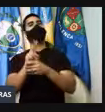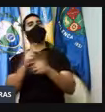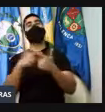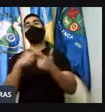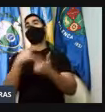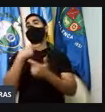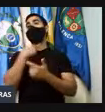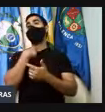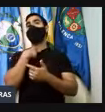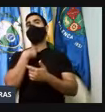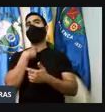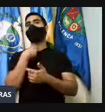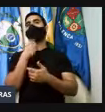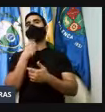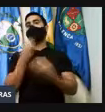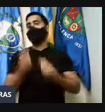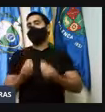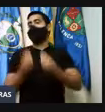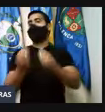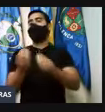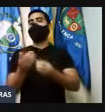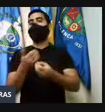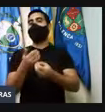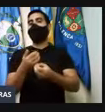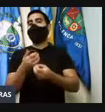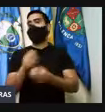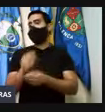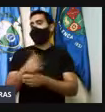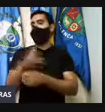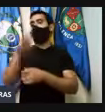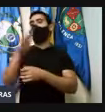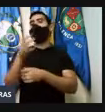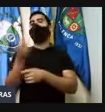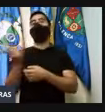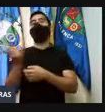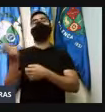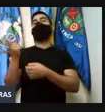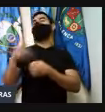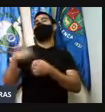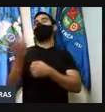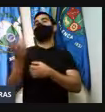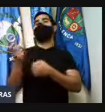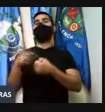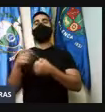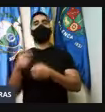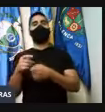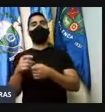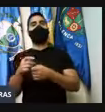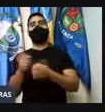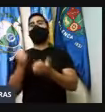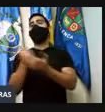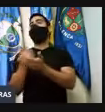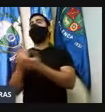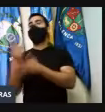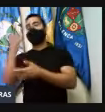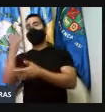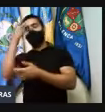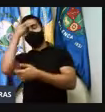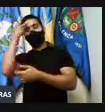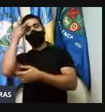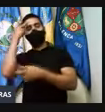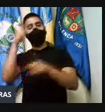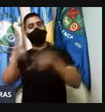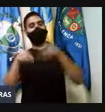pode aqui jogar uma fortuna aqui dentro e depois querer receber isso em cima da população. Então, na